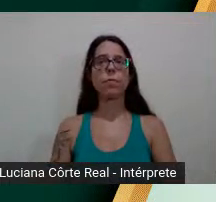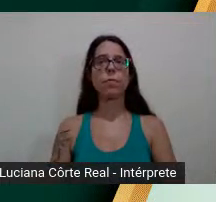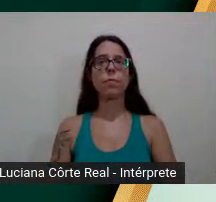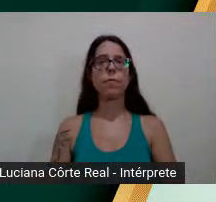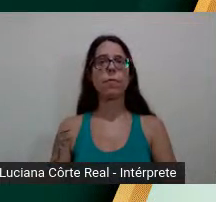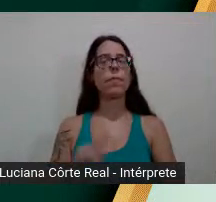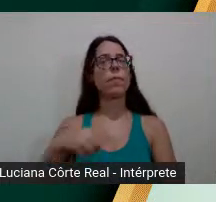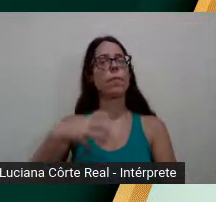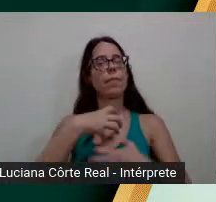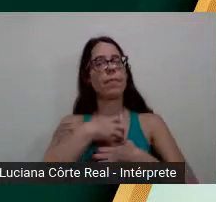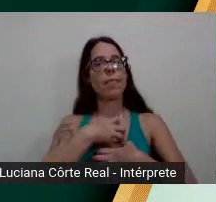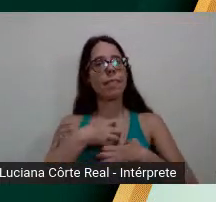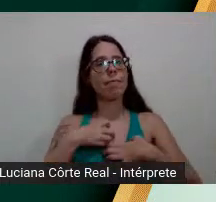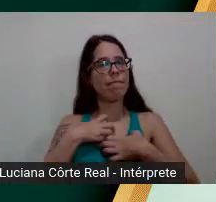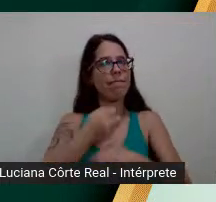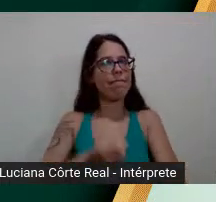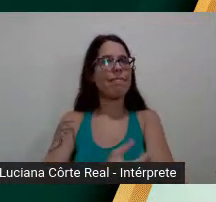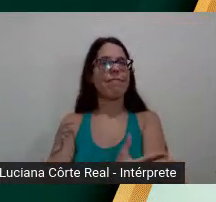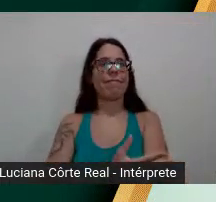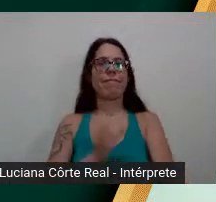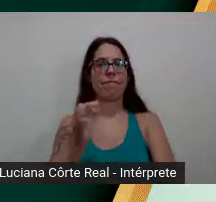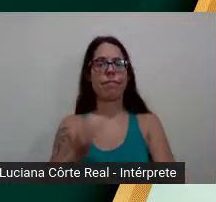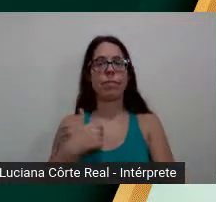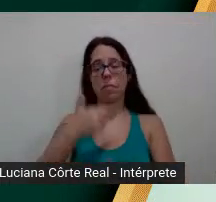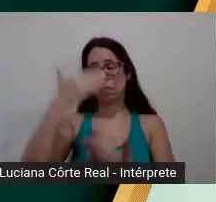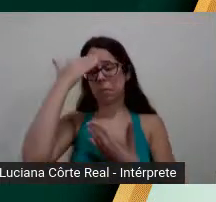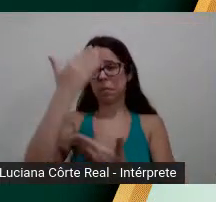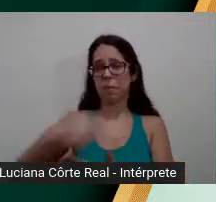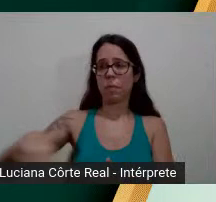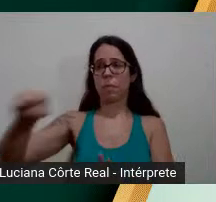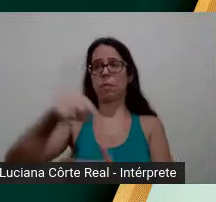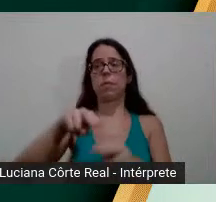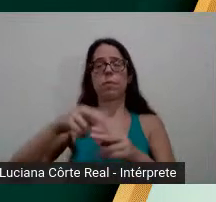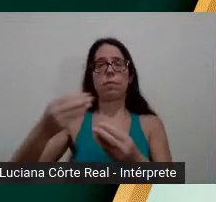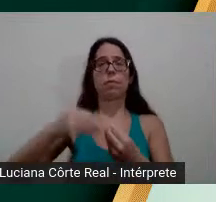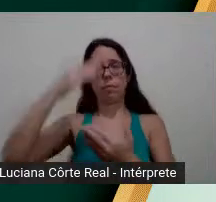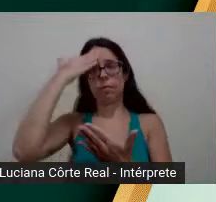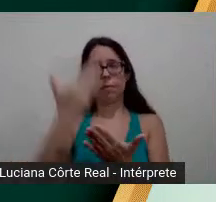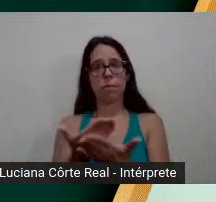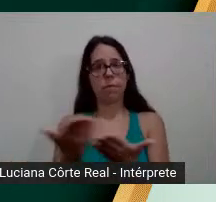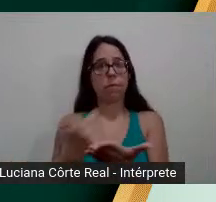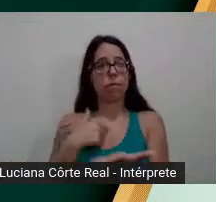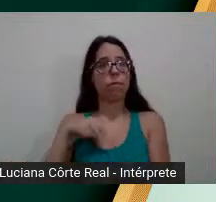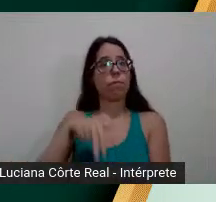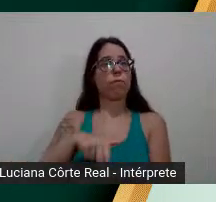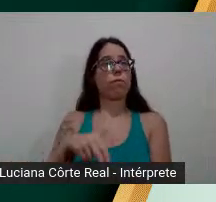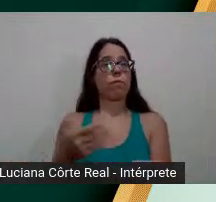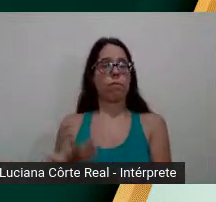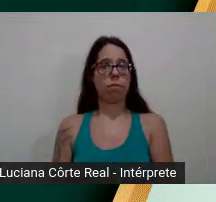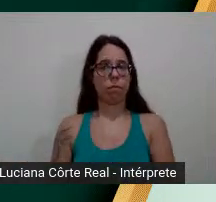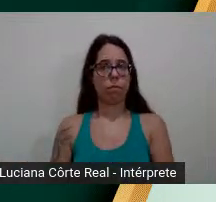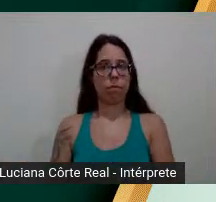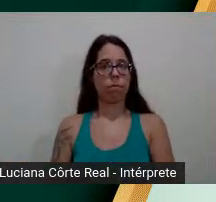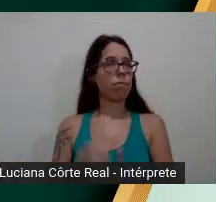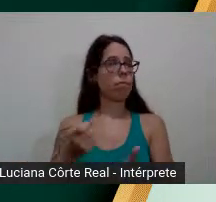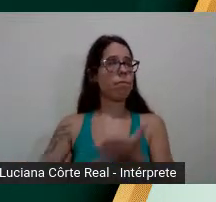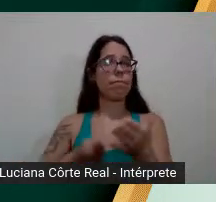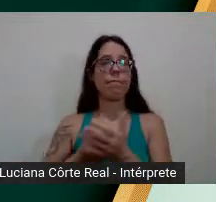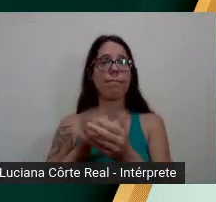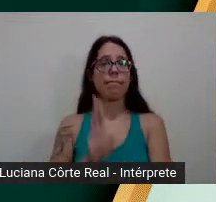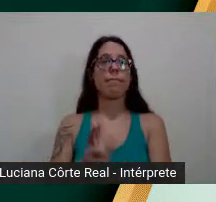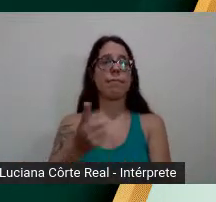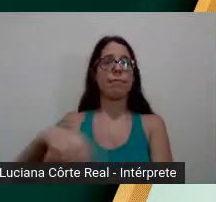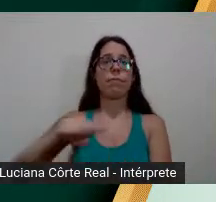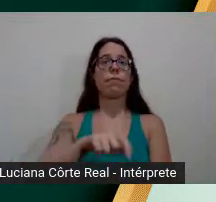nós. Eu sou grato a vocês pela confiança de hoje eu estar aqui, tentando representá-los no período